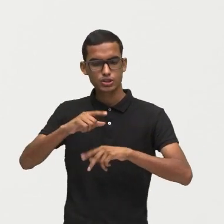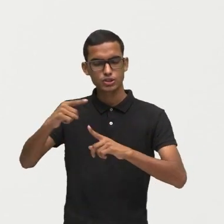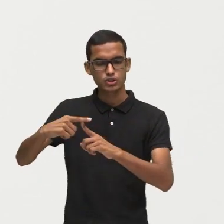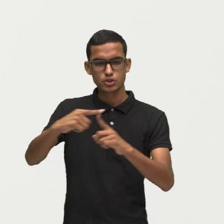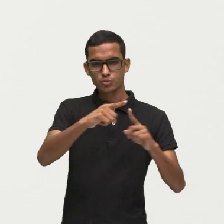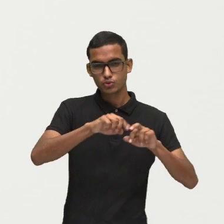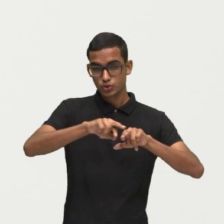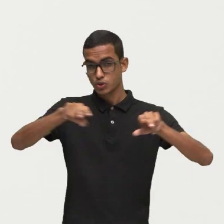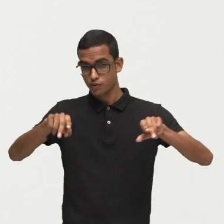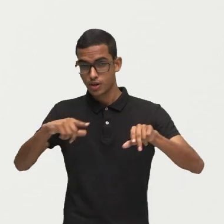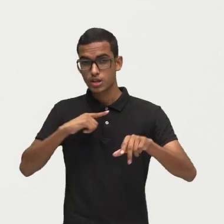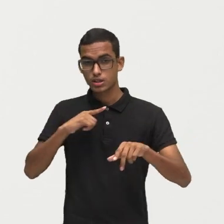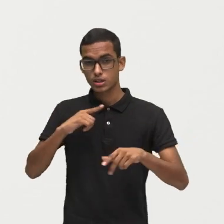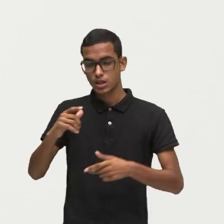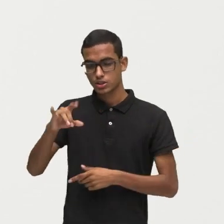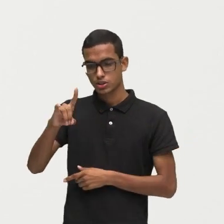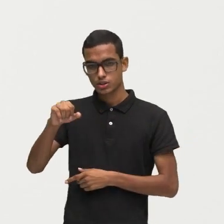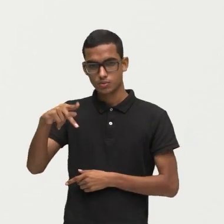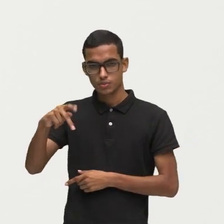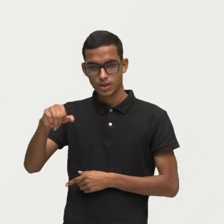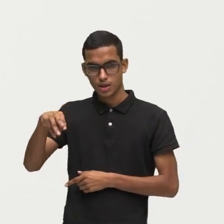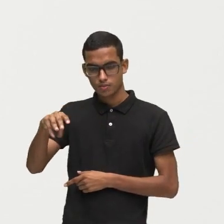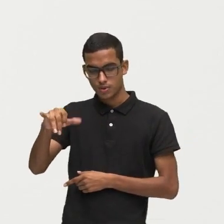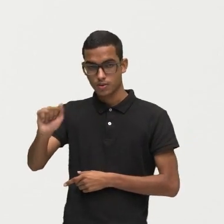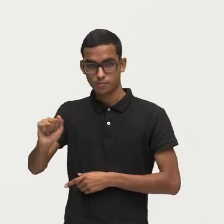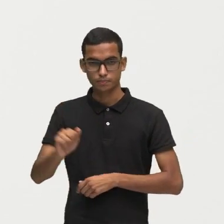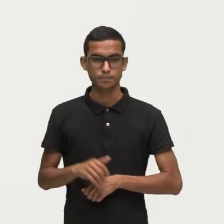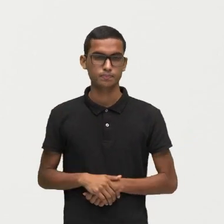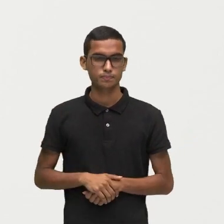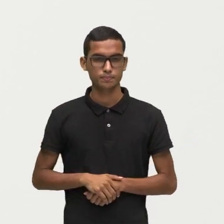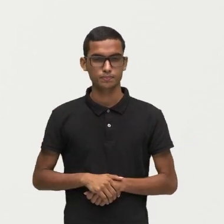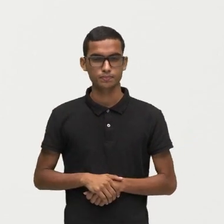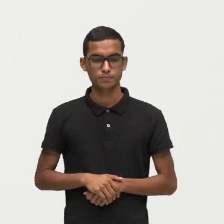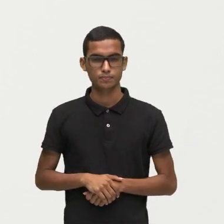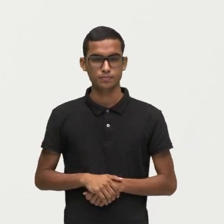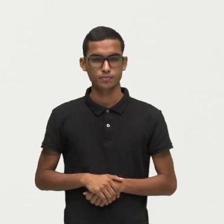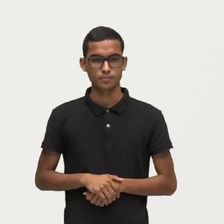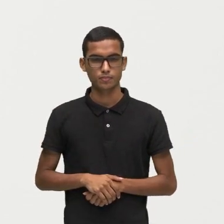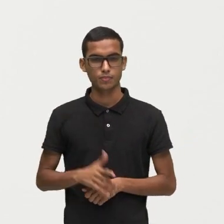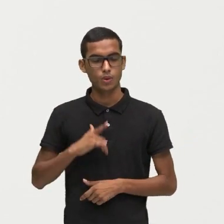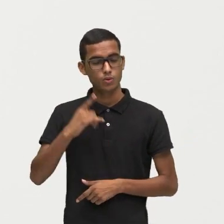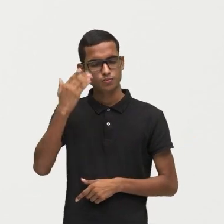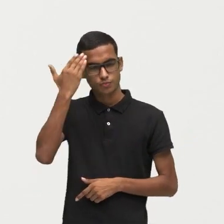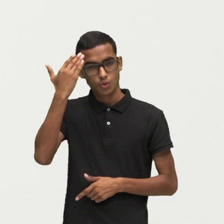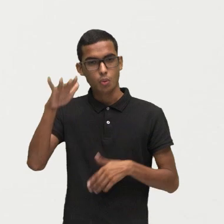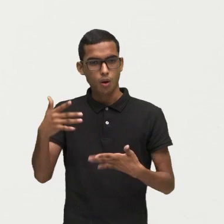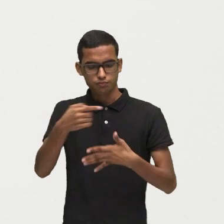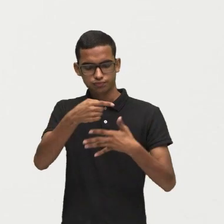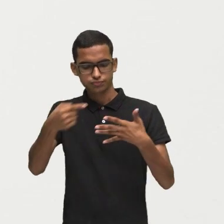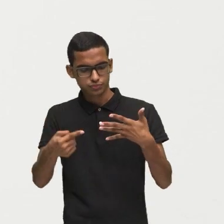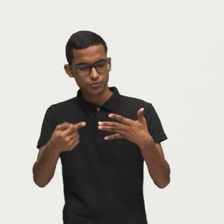gente vai ter 5 alternativas para a gente entender aí como que eu vou classificar